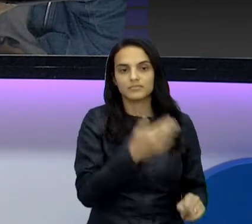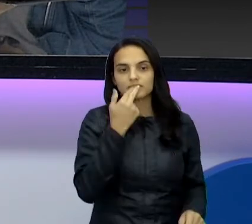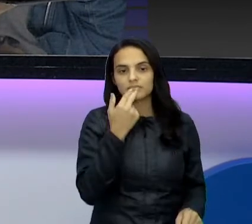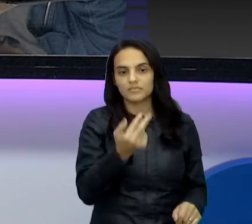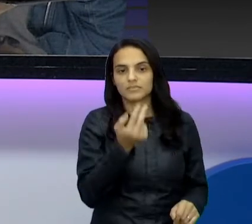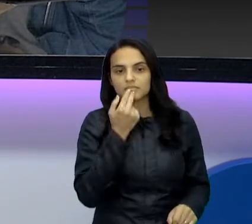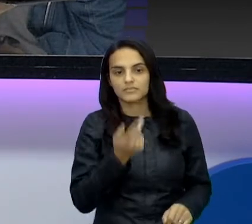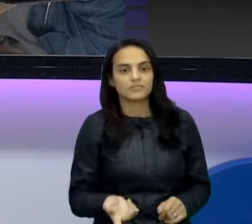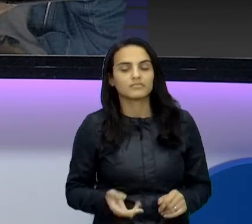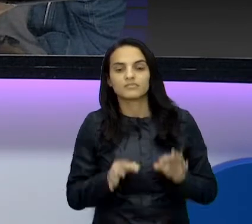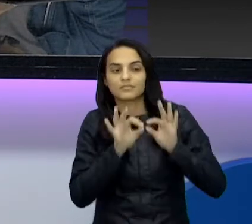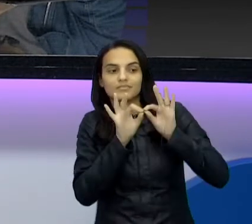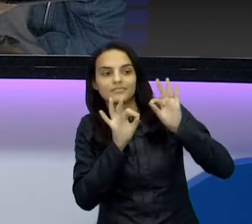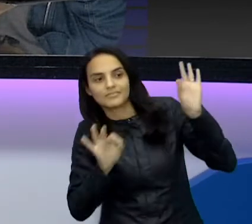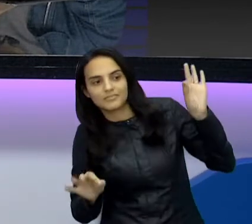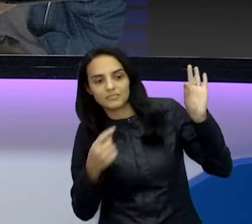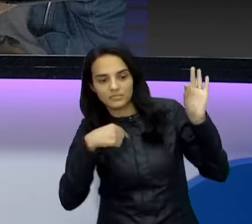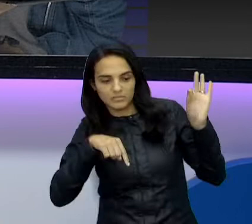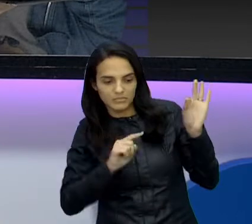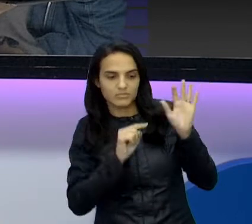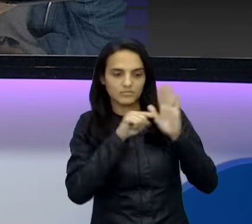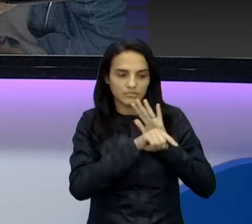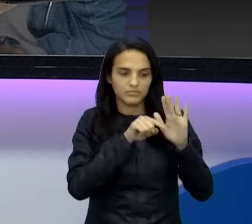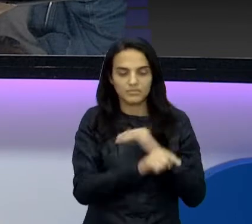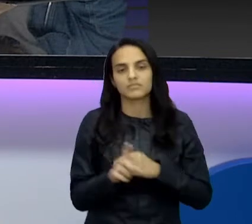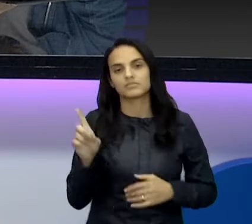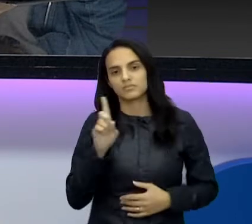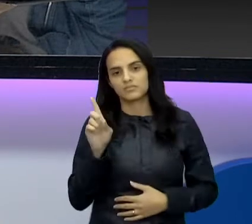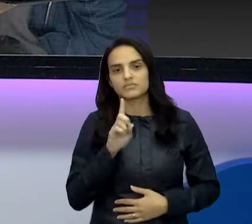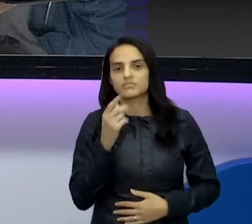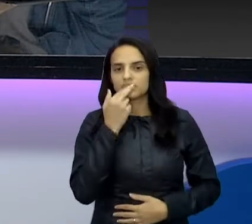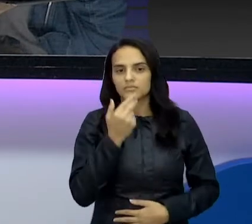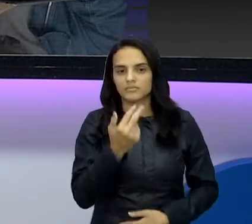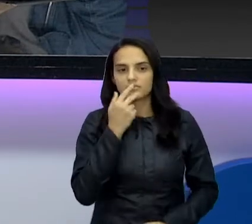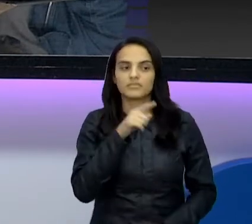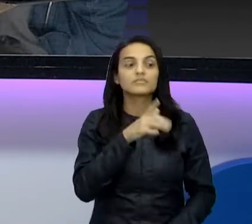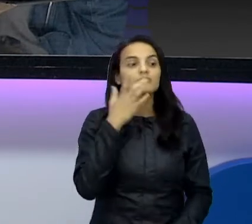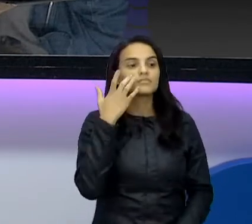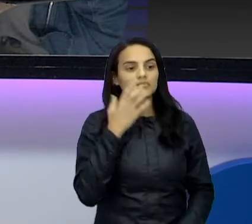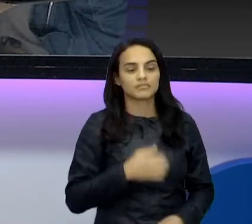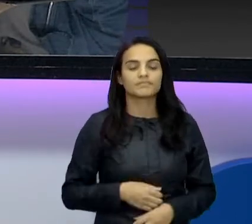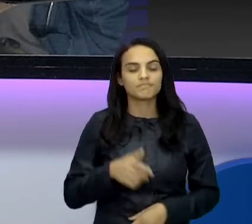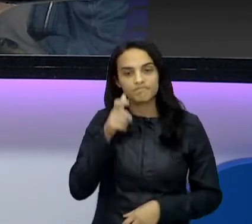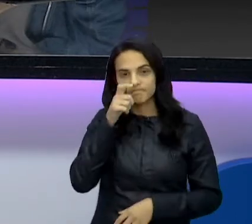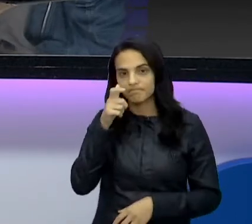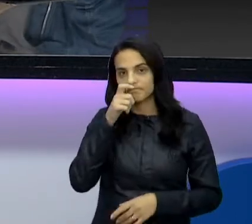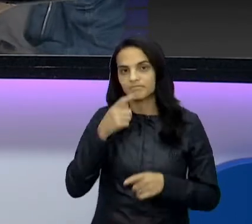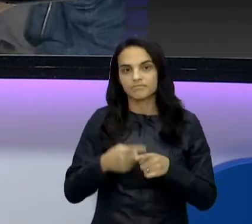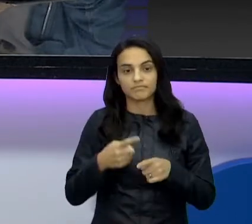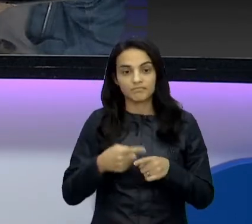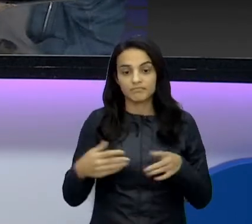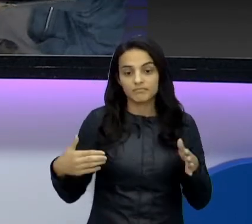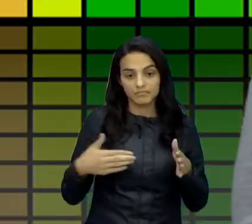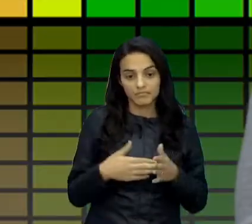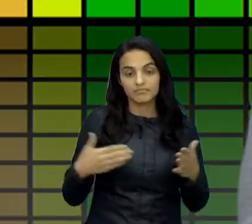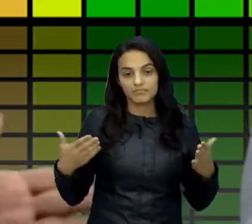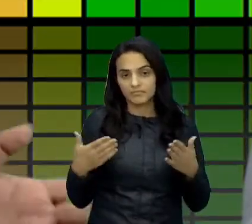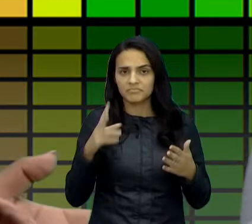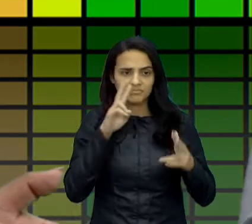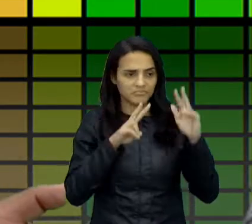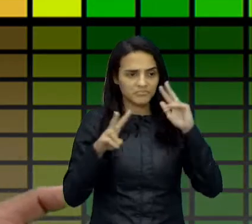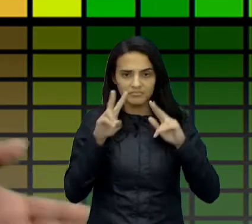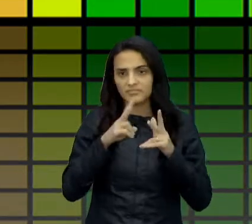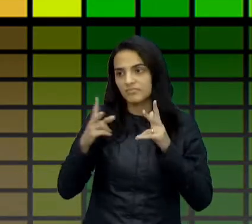não está distante do nosso questionamento de língua. Sim. O que você acha? Interessante, porque assim, até então é visto como